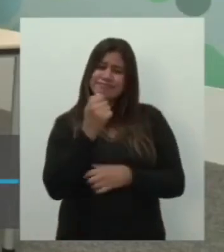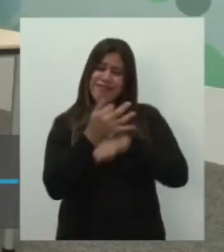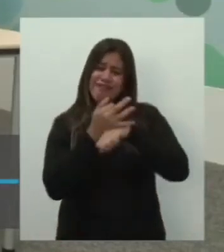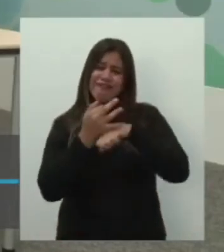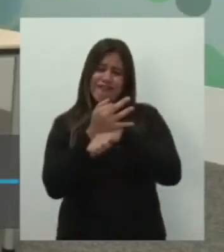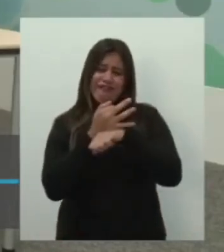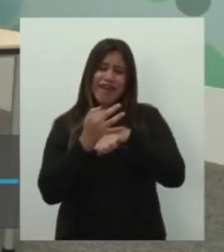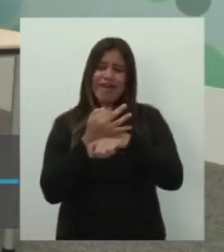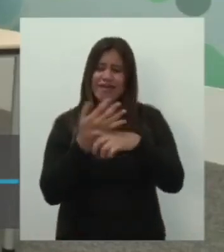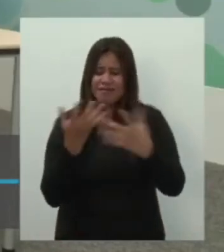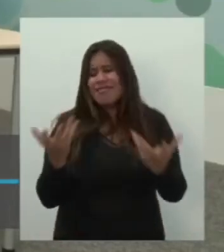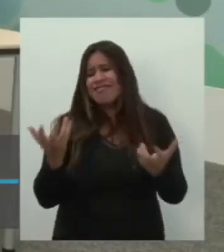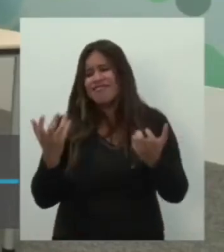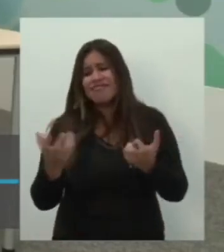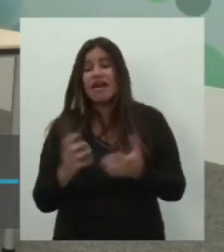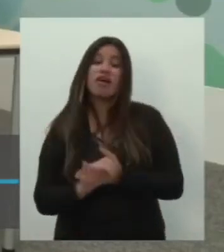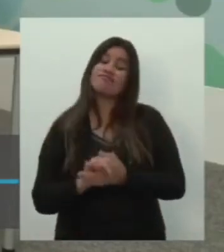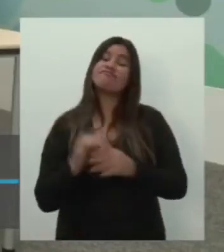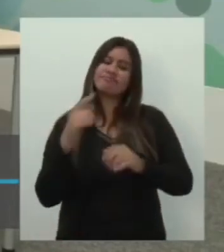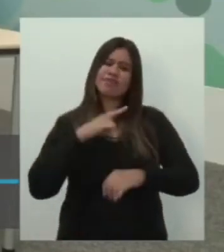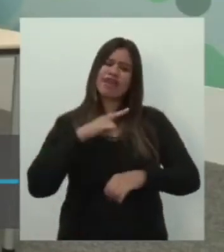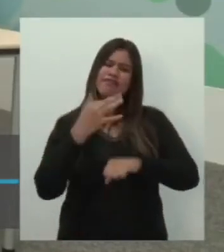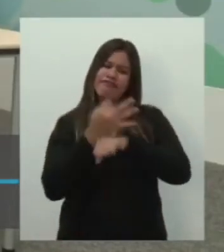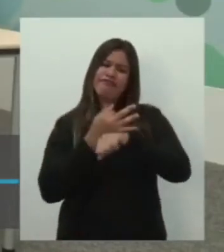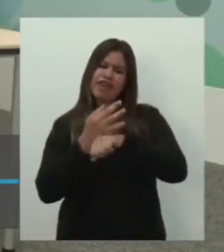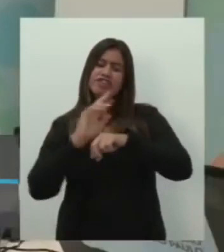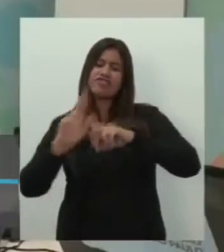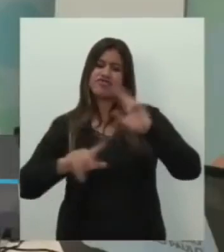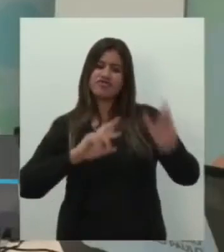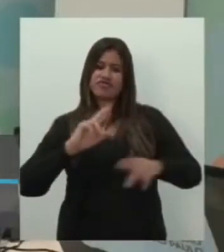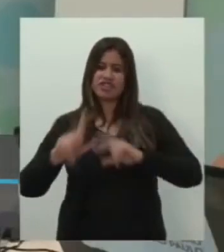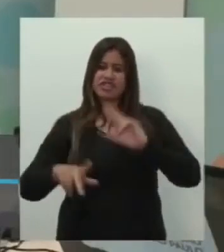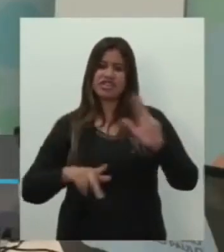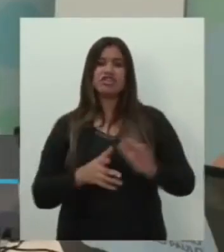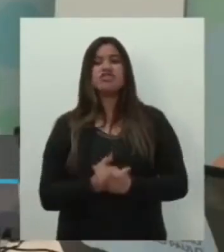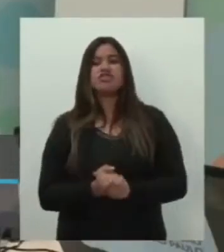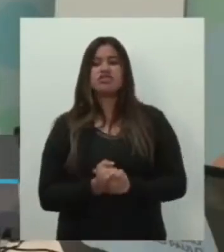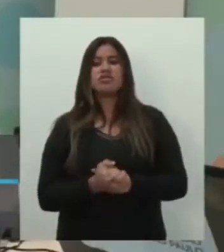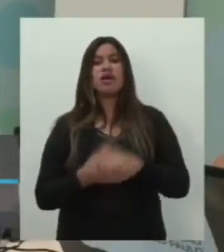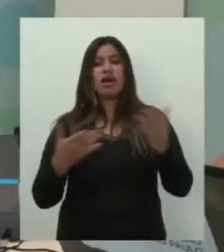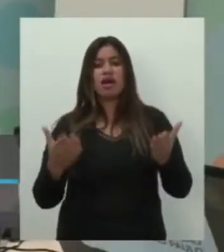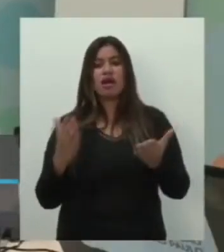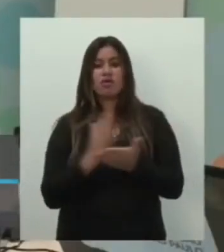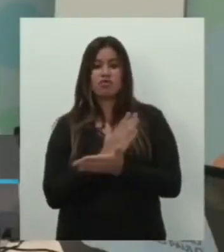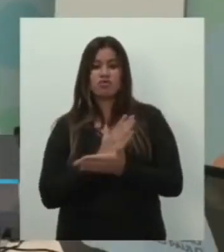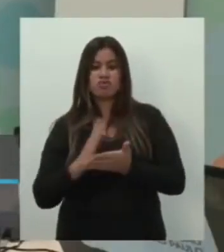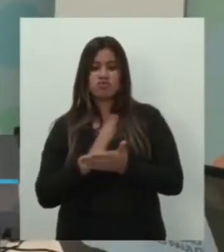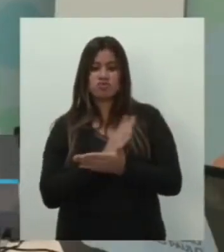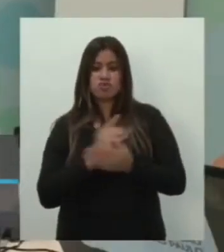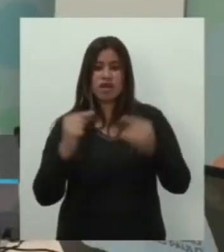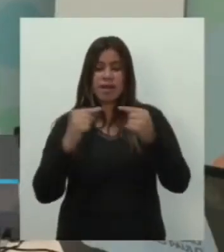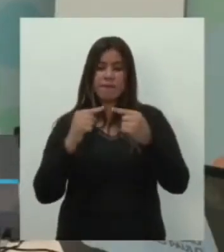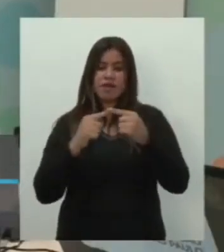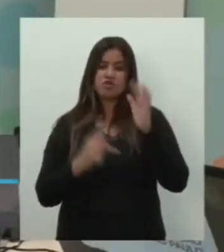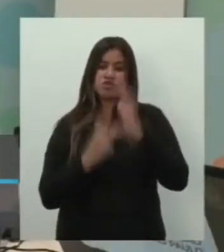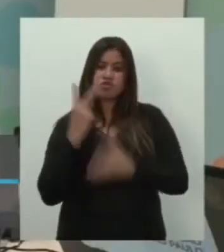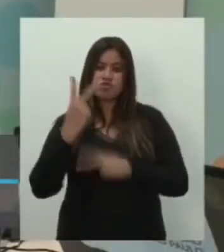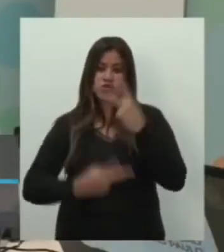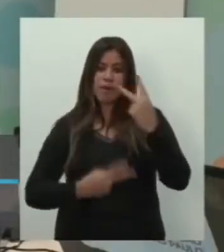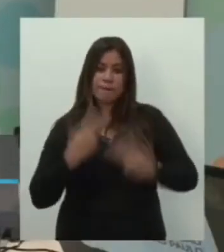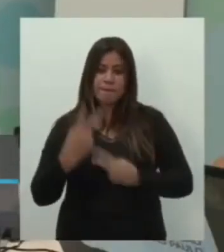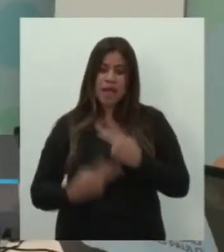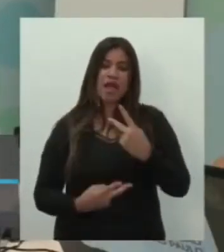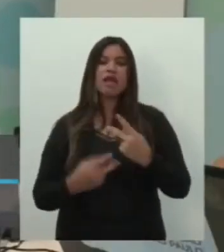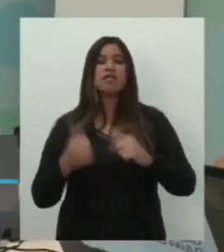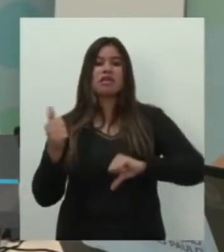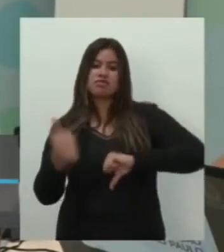sim, no começo do ano, foi tudo diferente, mas olha só, funciona assim. Mas já vamos entrar com alguns assuntos relativos ao terceiro bimestre, né? Vamos fazer um período de transição,